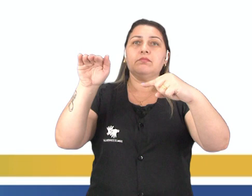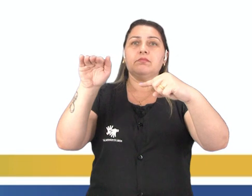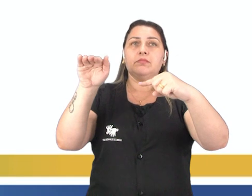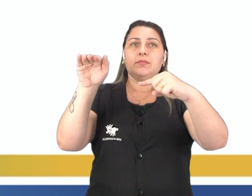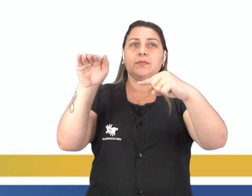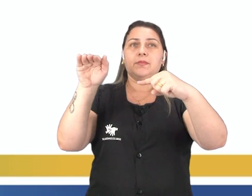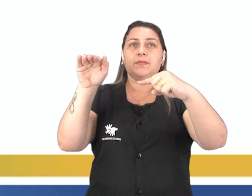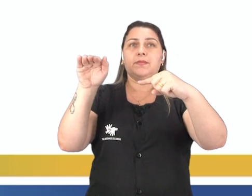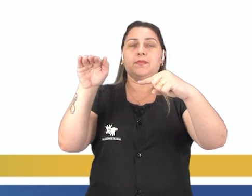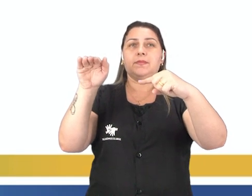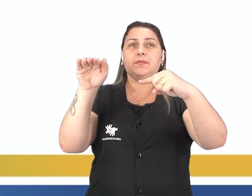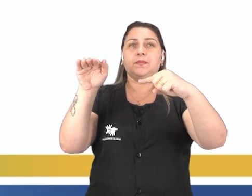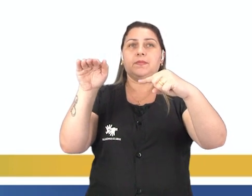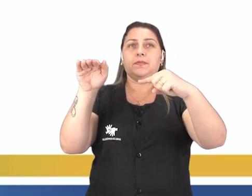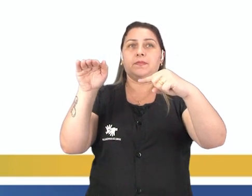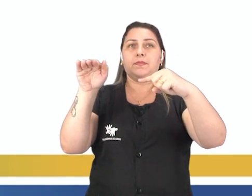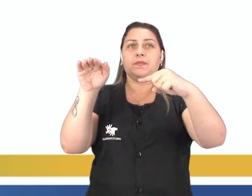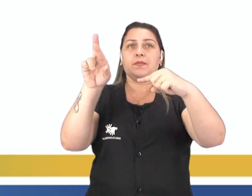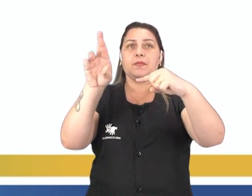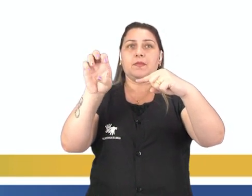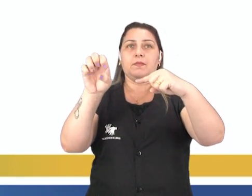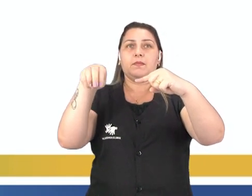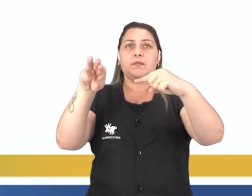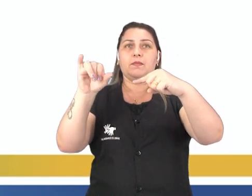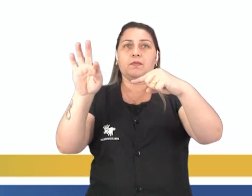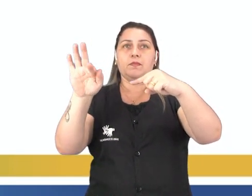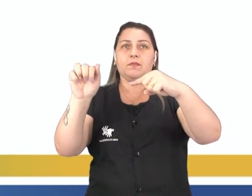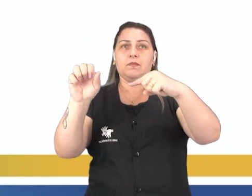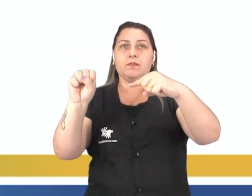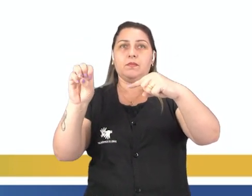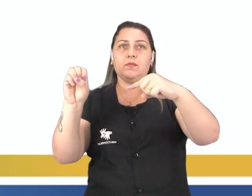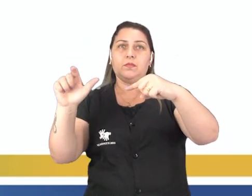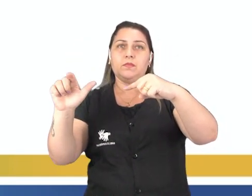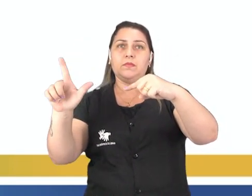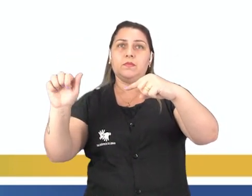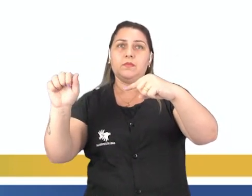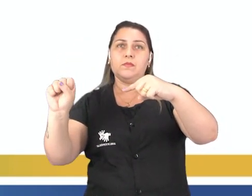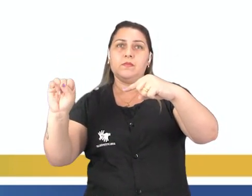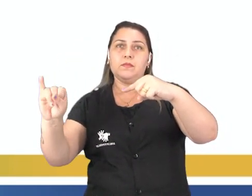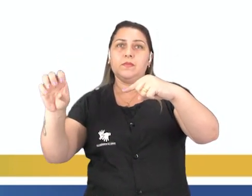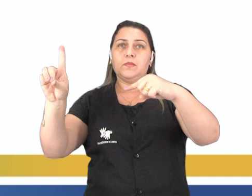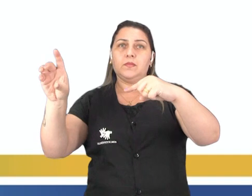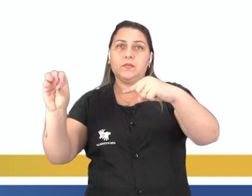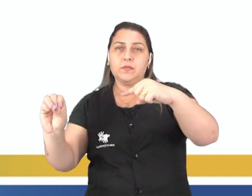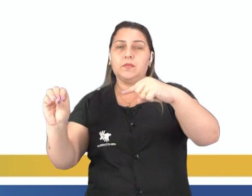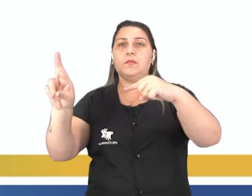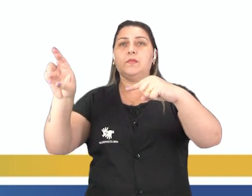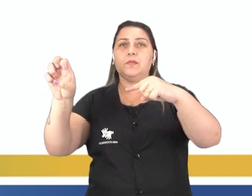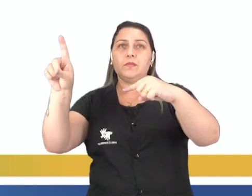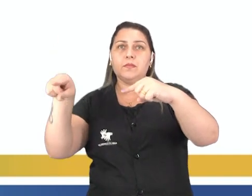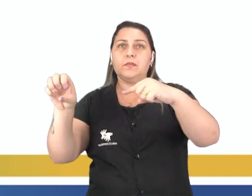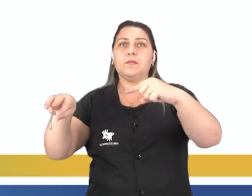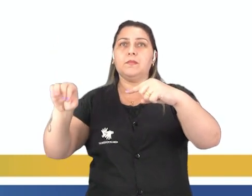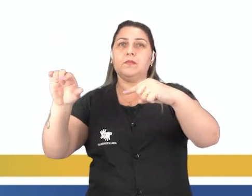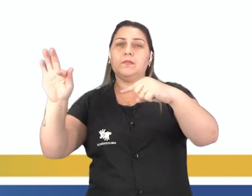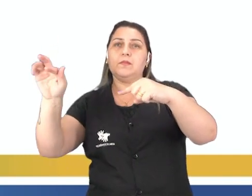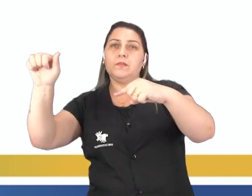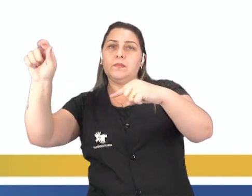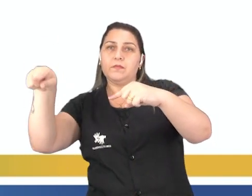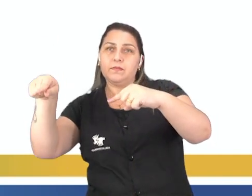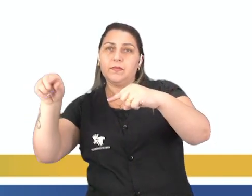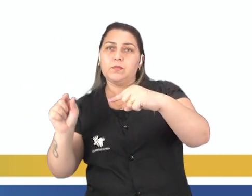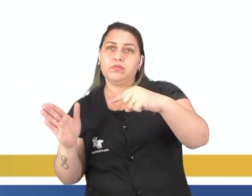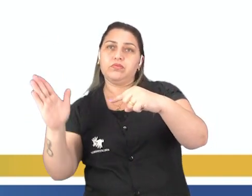né? Aí embaixo, Dó, Ré, Mi, Fá, Sol, Lá, Si, Dó, Ré, Mi, Fá